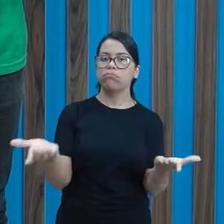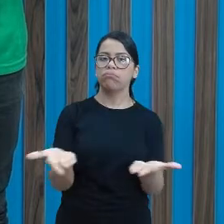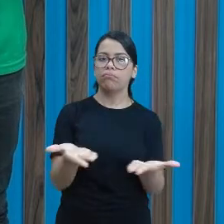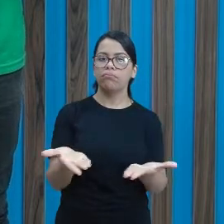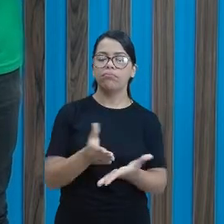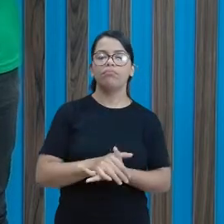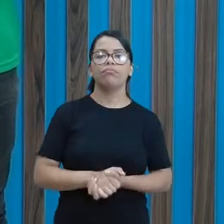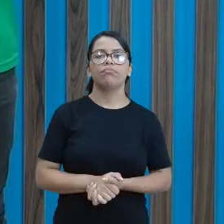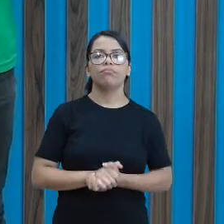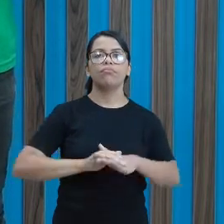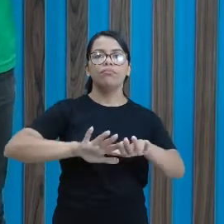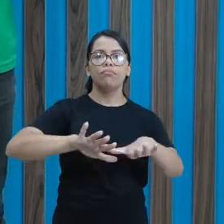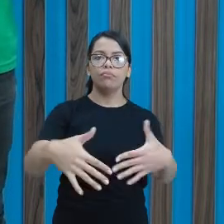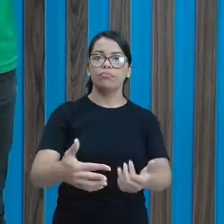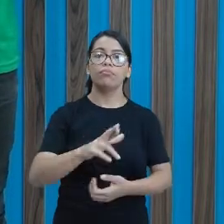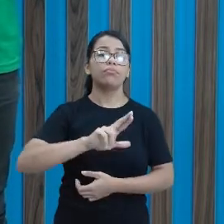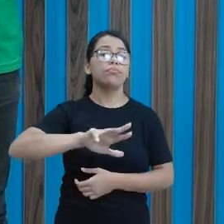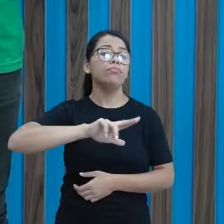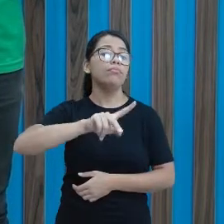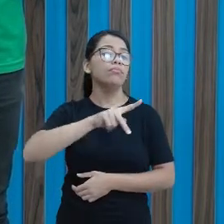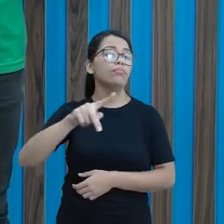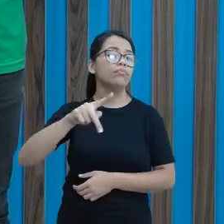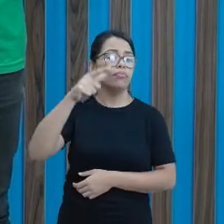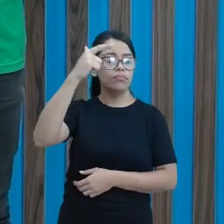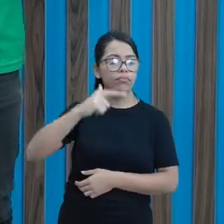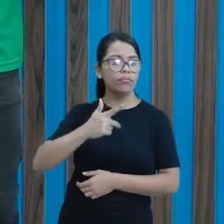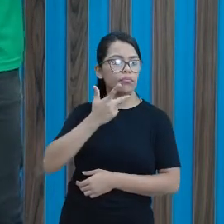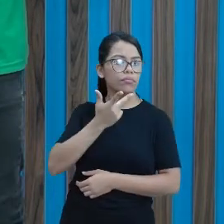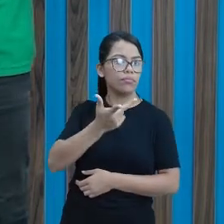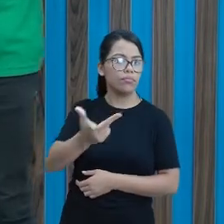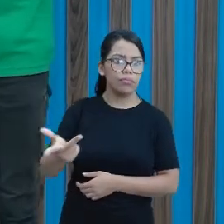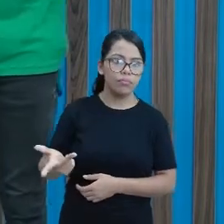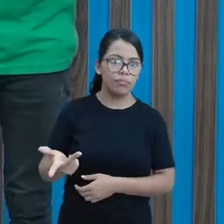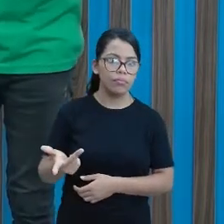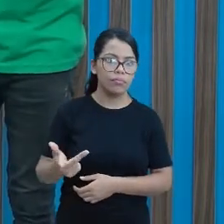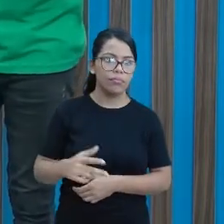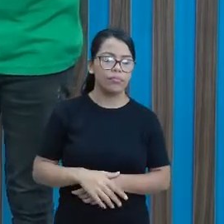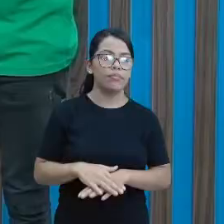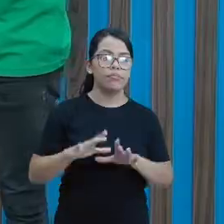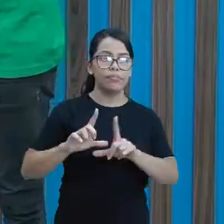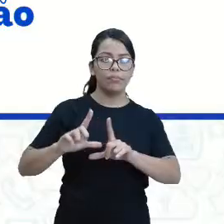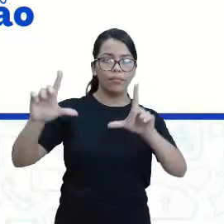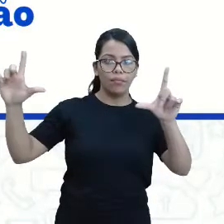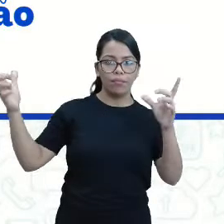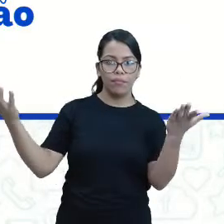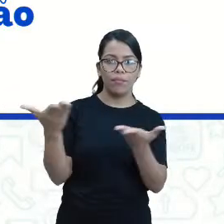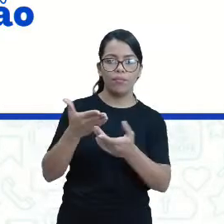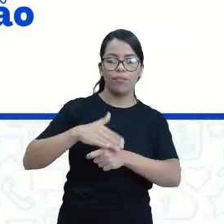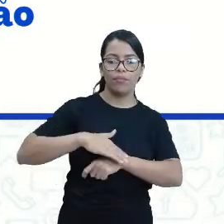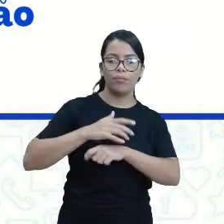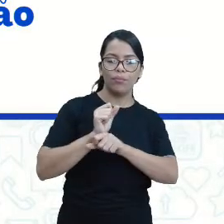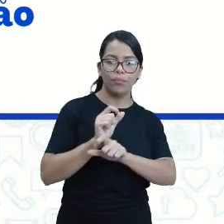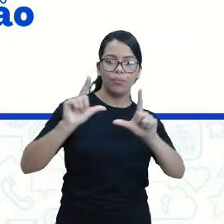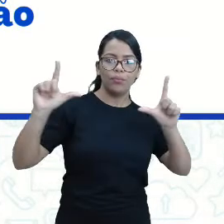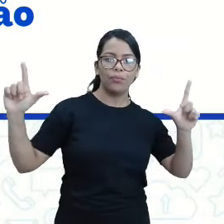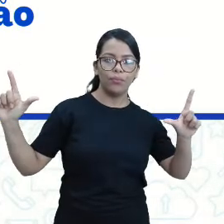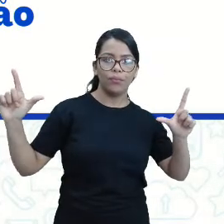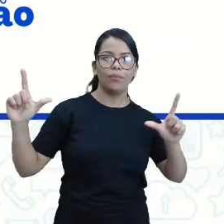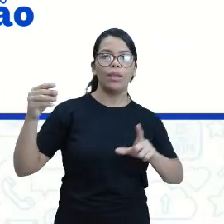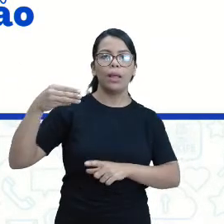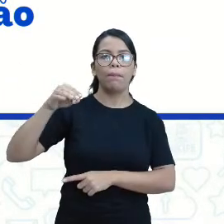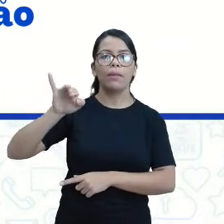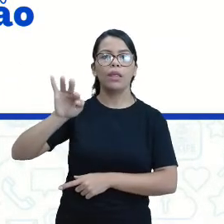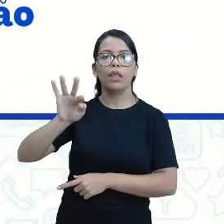cara. Isso não é o professor Lamé que está dizendo. Minha produção vai abrir a tela aqui. Eu usei para vocês. É o grande Milton